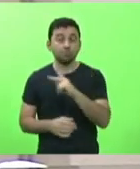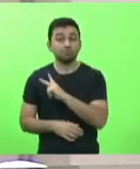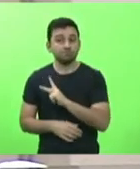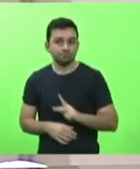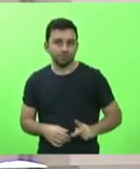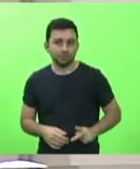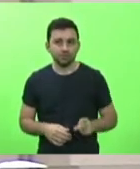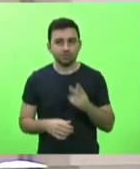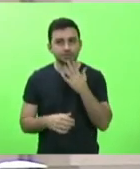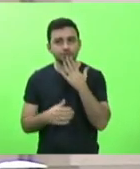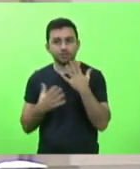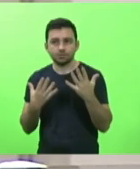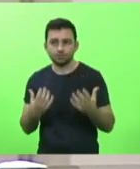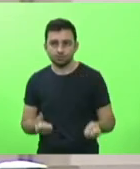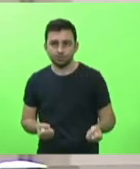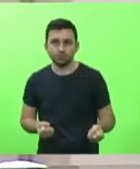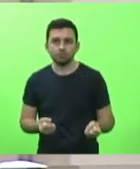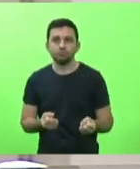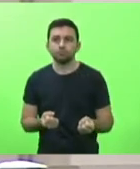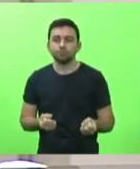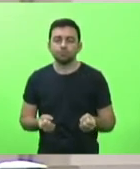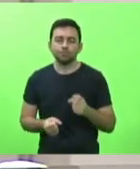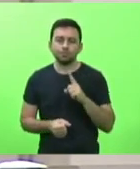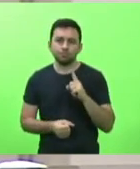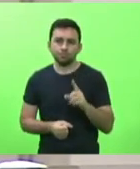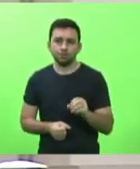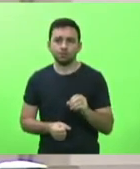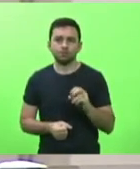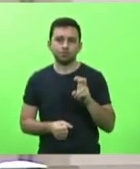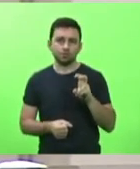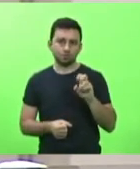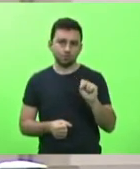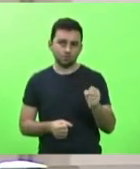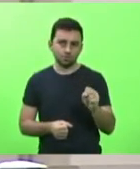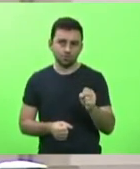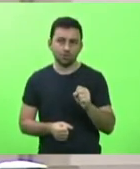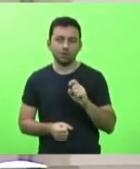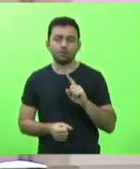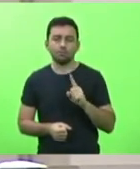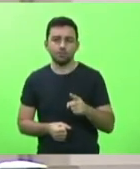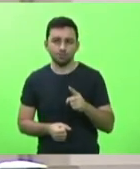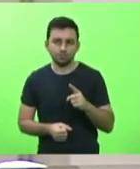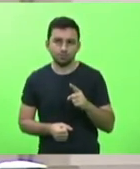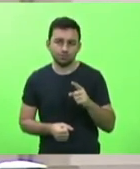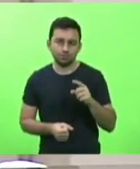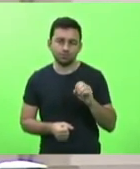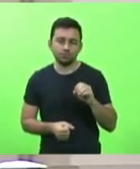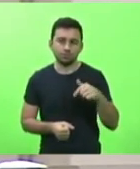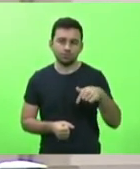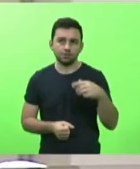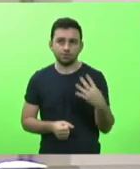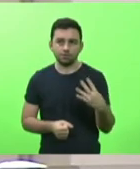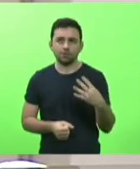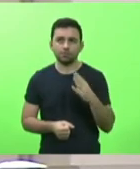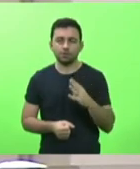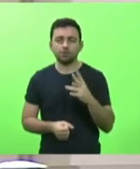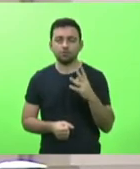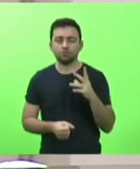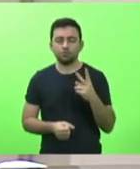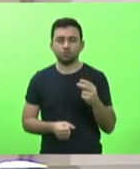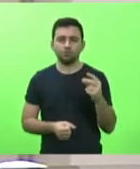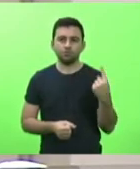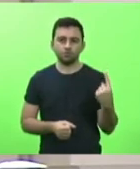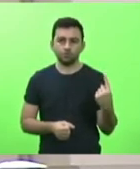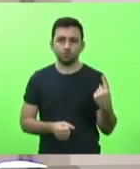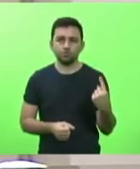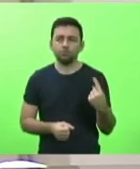os requerimentos. Números 1.058, a 1.074, barra 2021. E comunicou que encaminhará aos